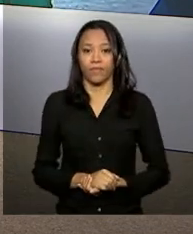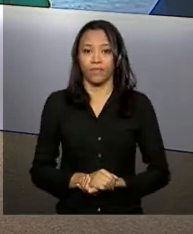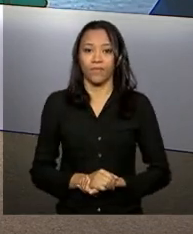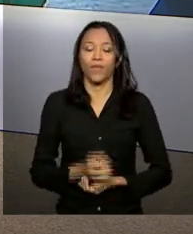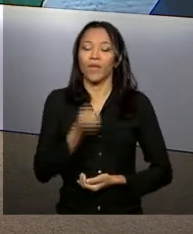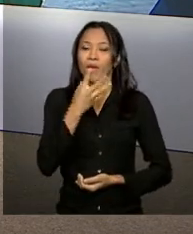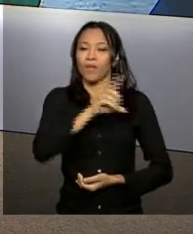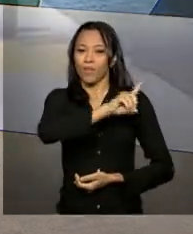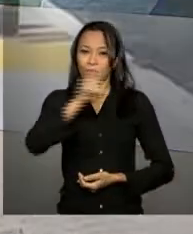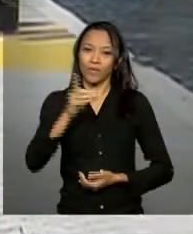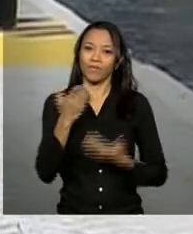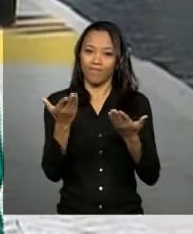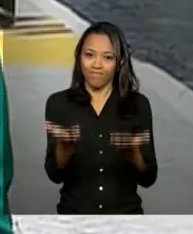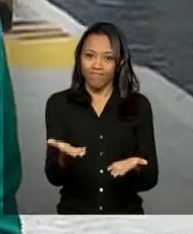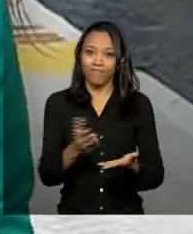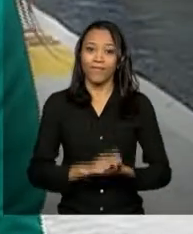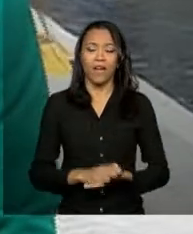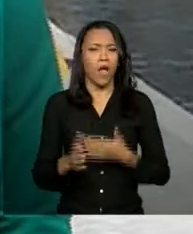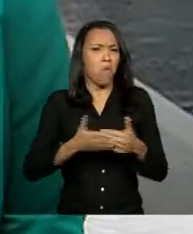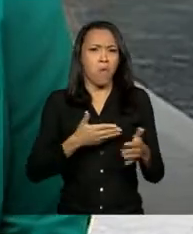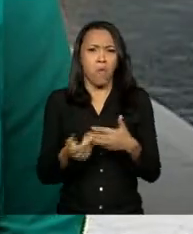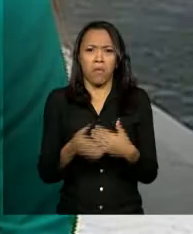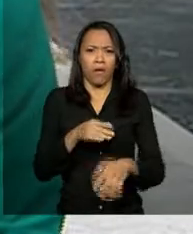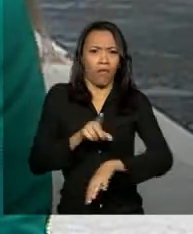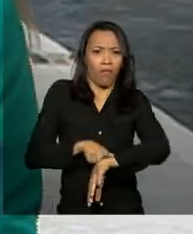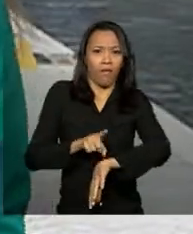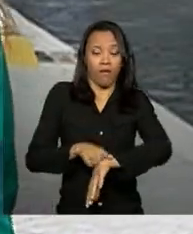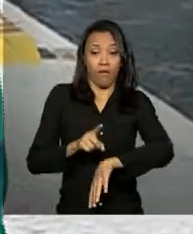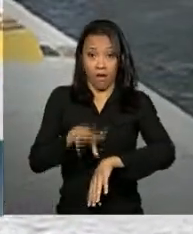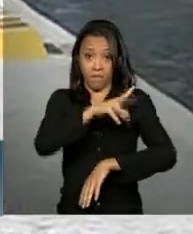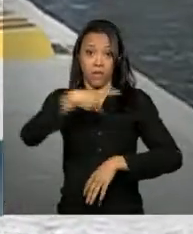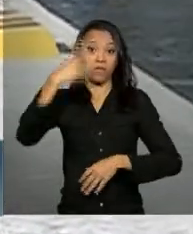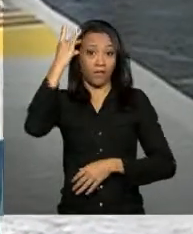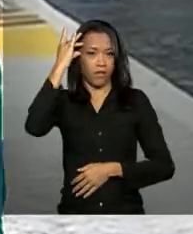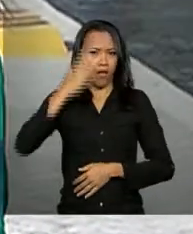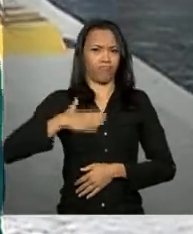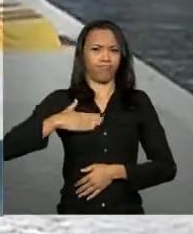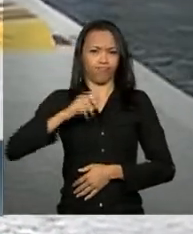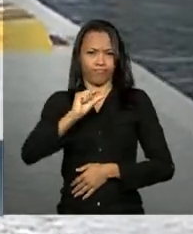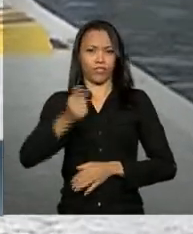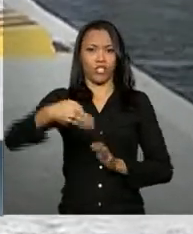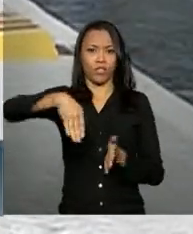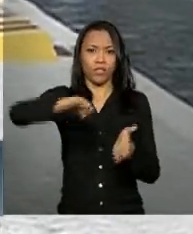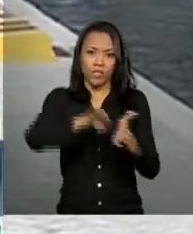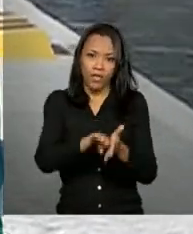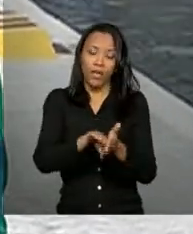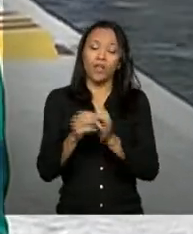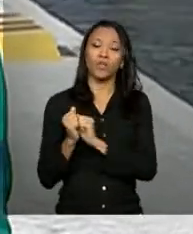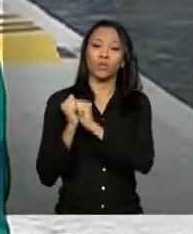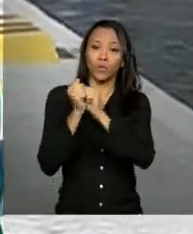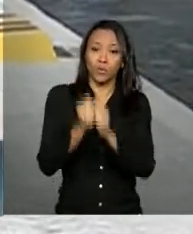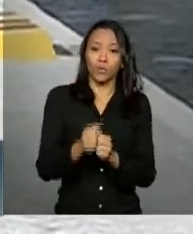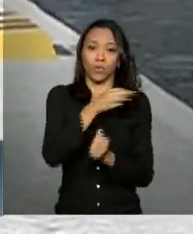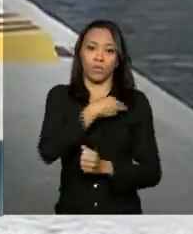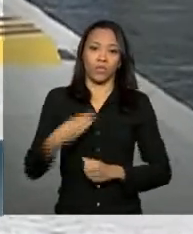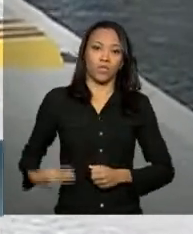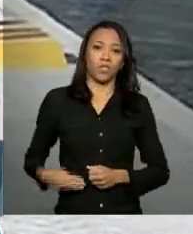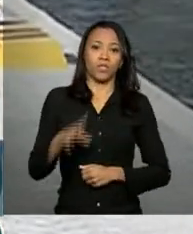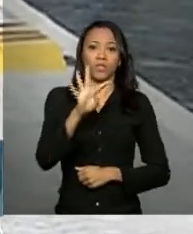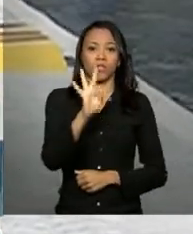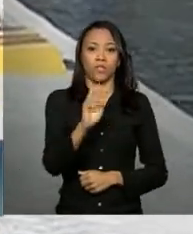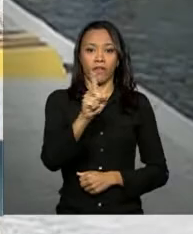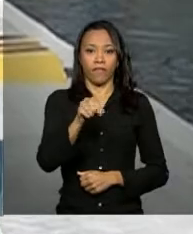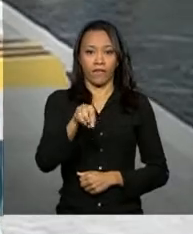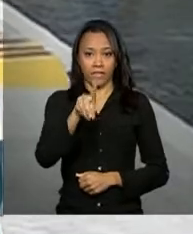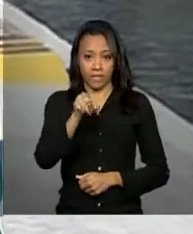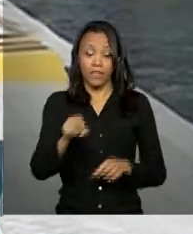Bom dia Daniele agora qualquer momento a presidenta Dilma Rousseff deve chegar por aqui acompanhada do Ministro da Fazenda do ministro da secretaria